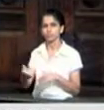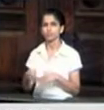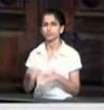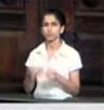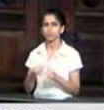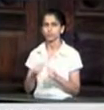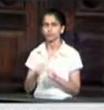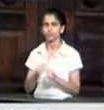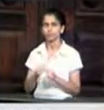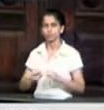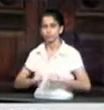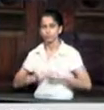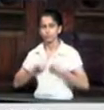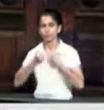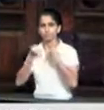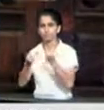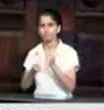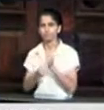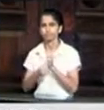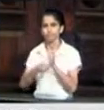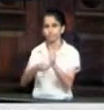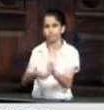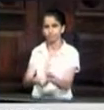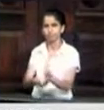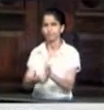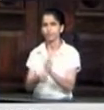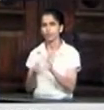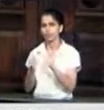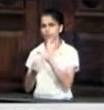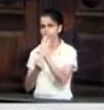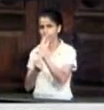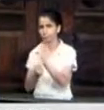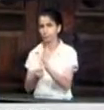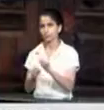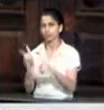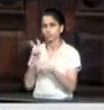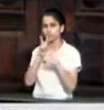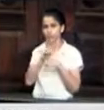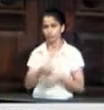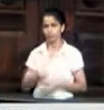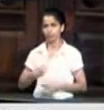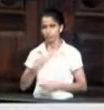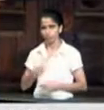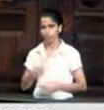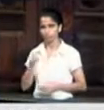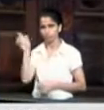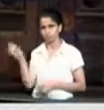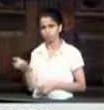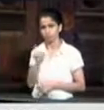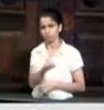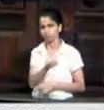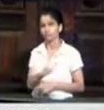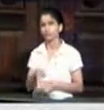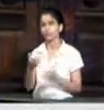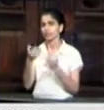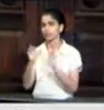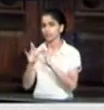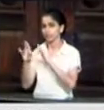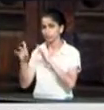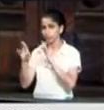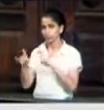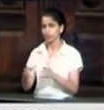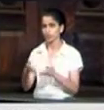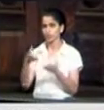educação. Será uma luta para mostrar que uma coisa é defender a vida e a integridade de todos, e outra coisa é